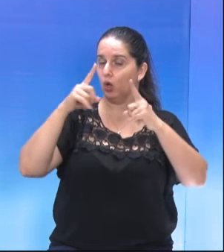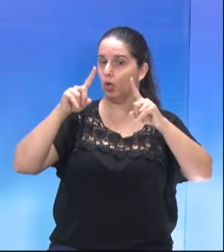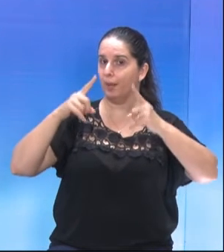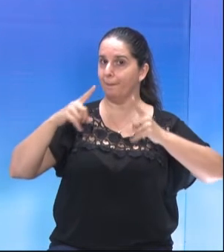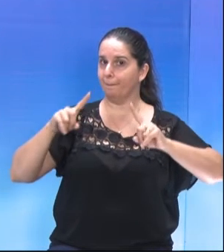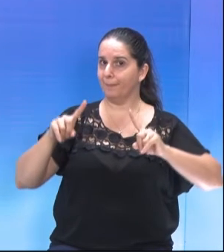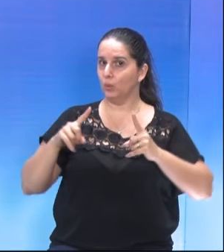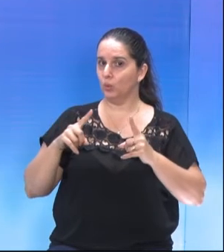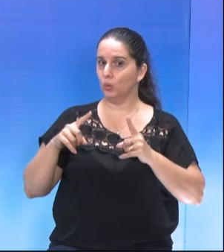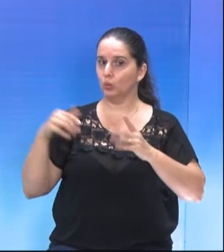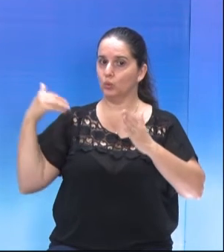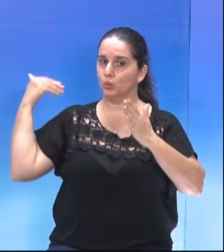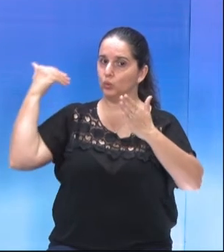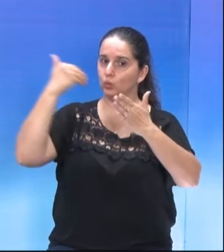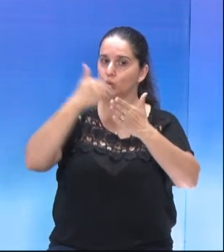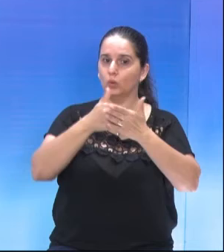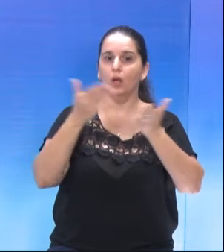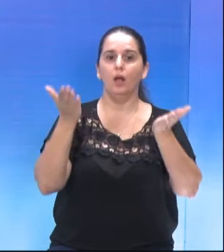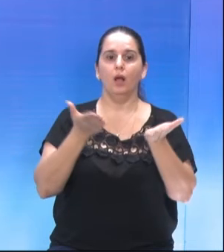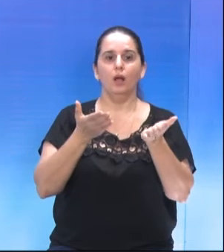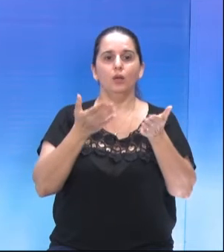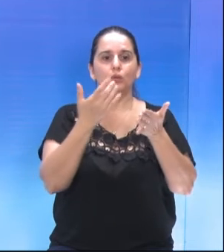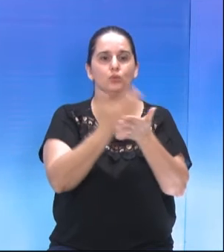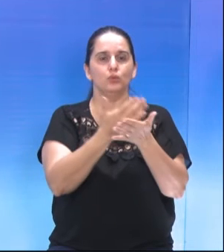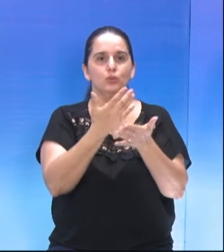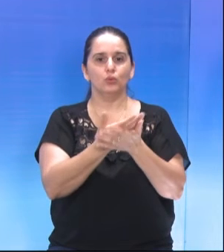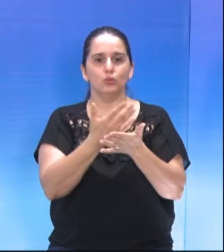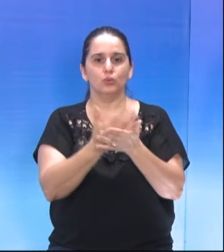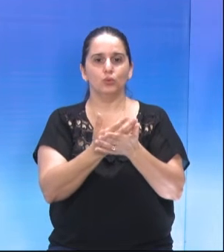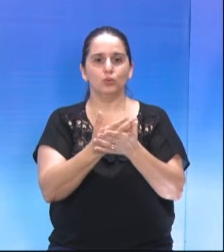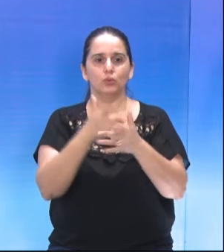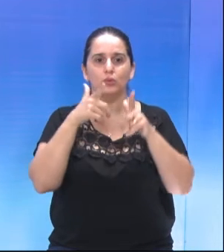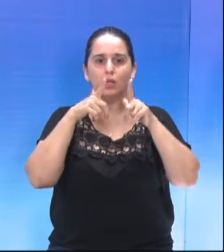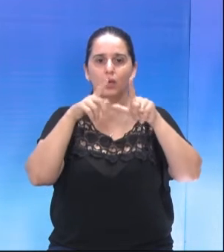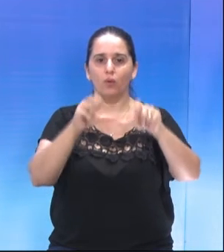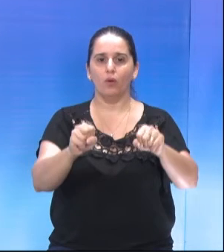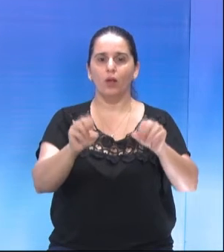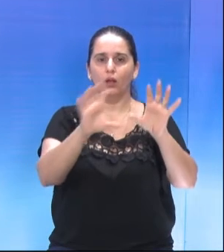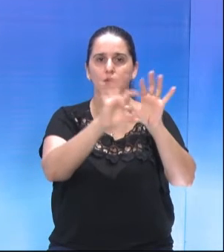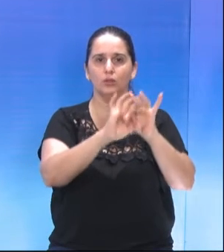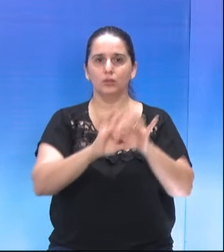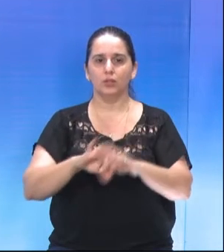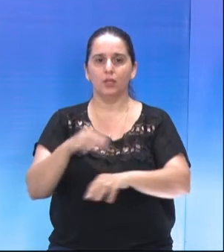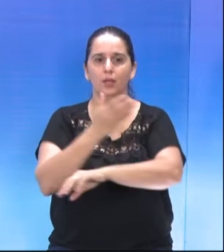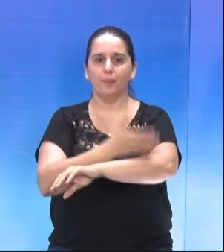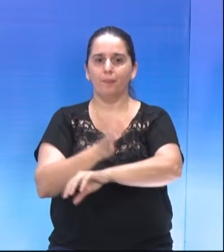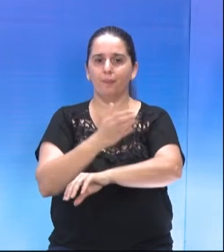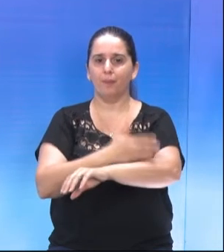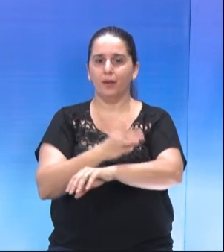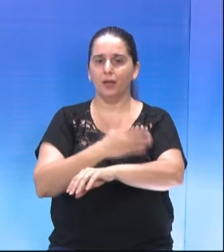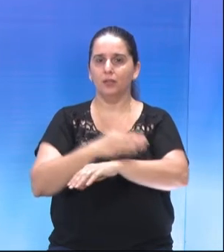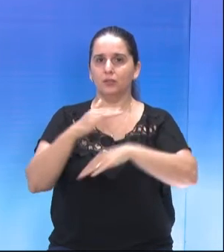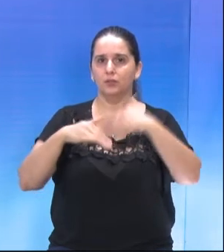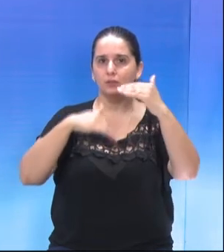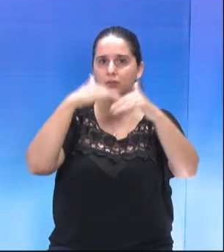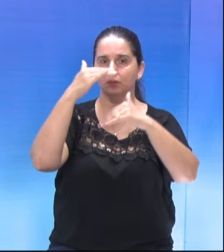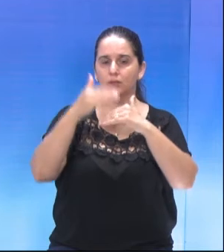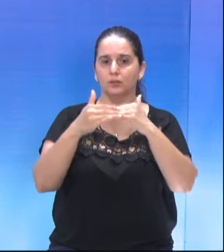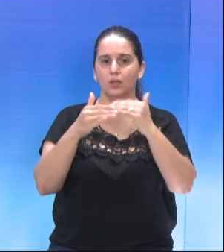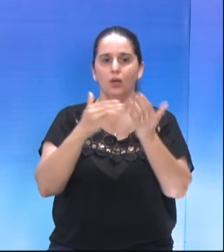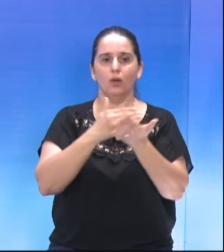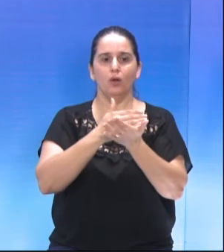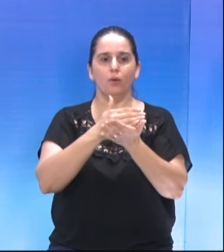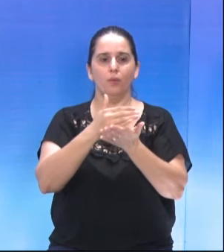música, aborda a importância do estudo dos elementos da linguagem, dos contextos e práticas dos processos de criação,